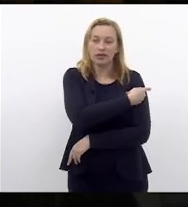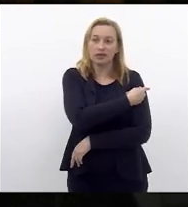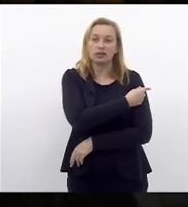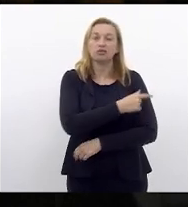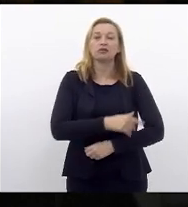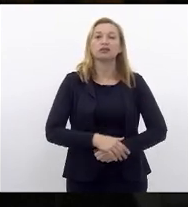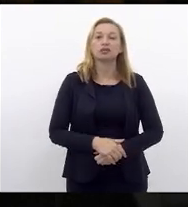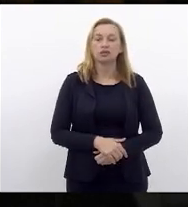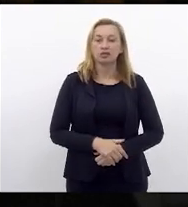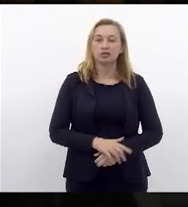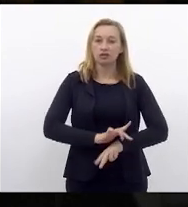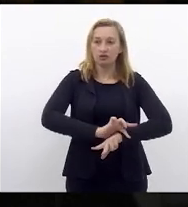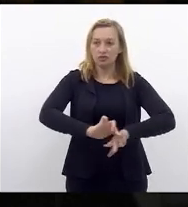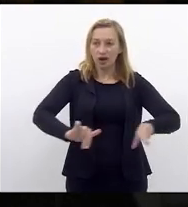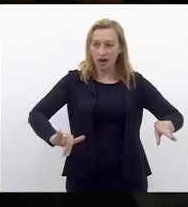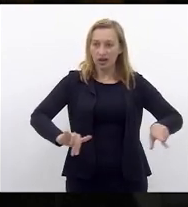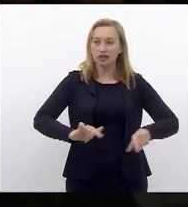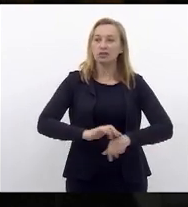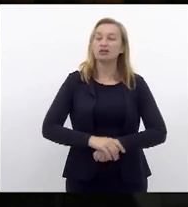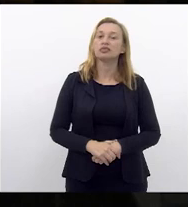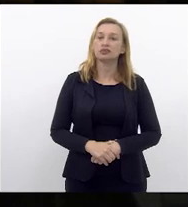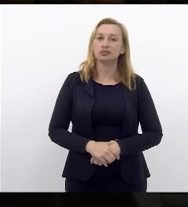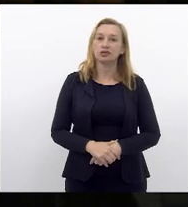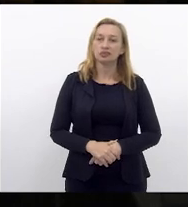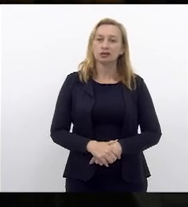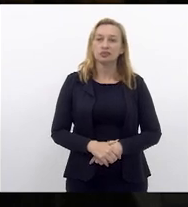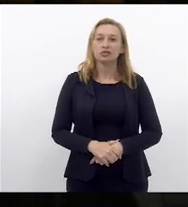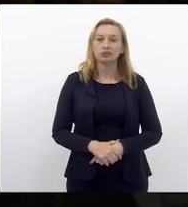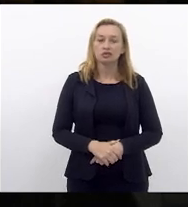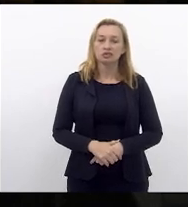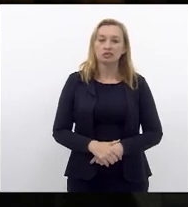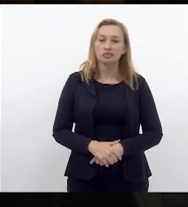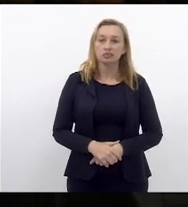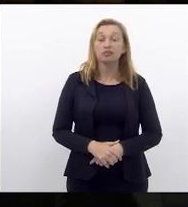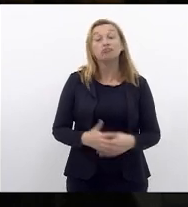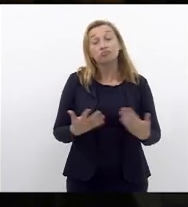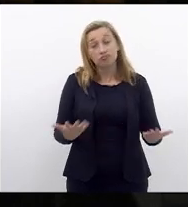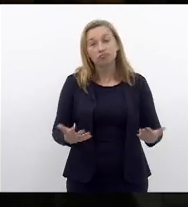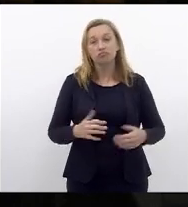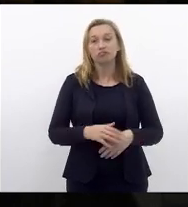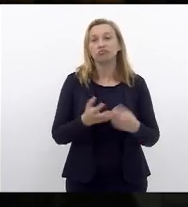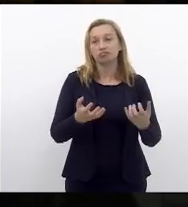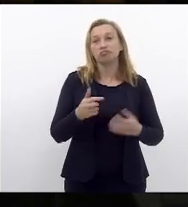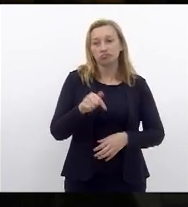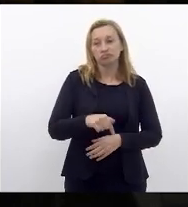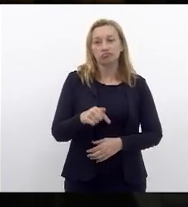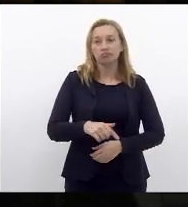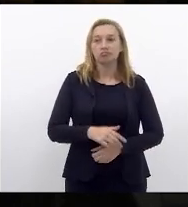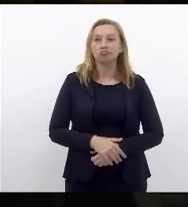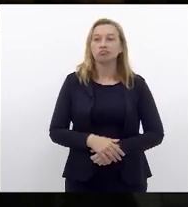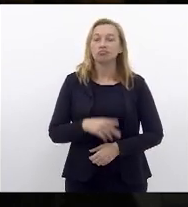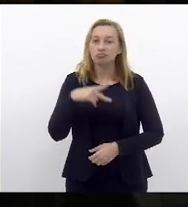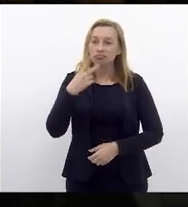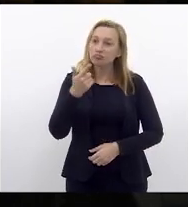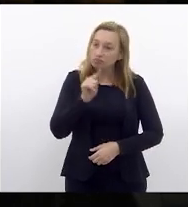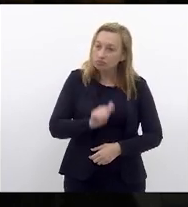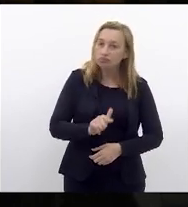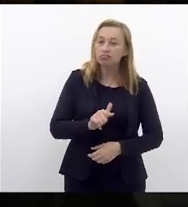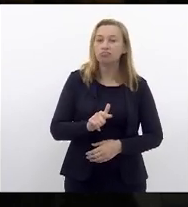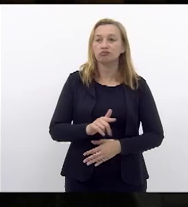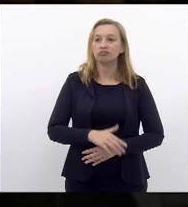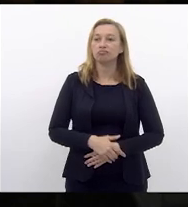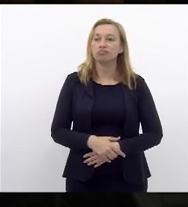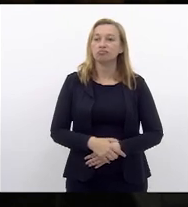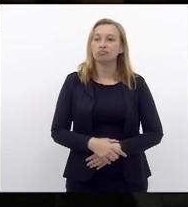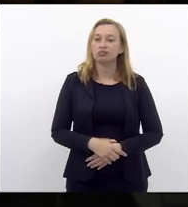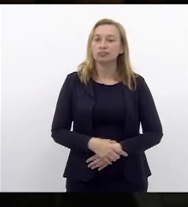no plural. Das vacinas no plural. Então, eu queria aqui trazer novamente à tona,